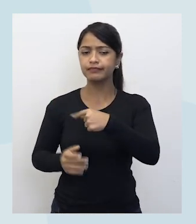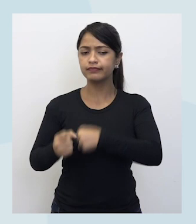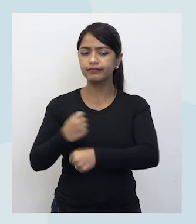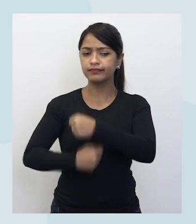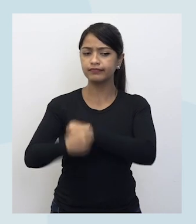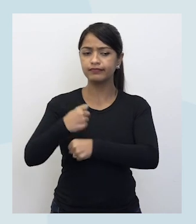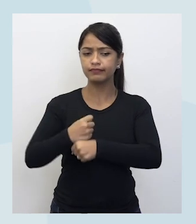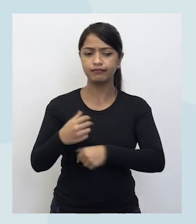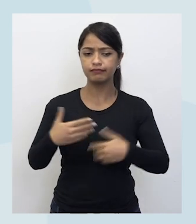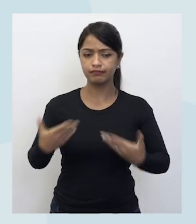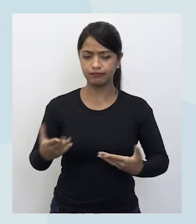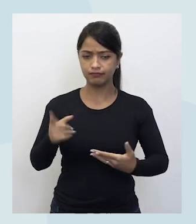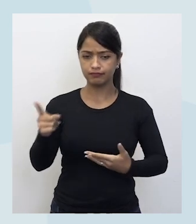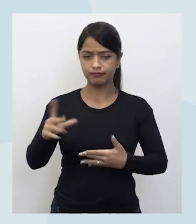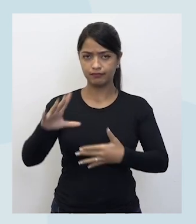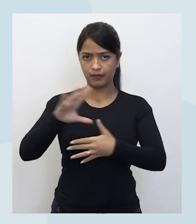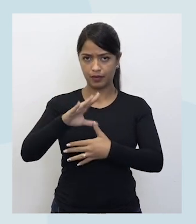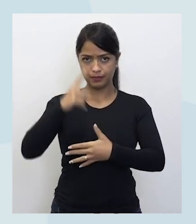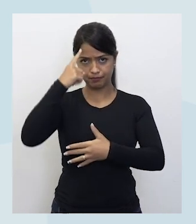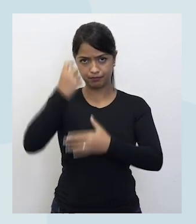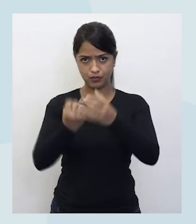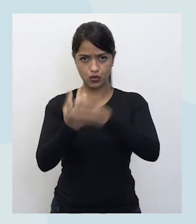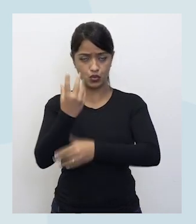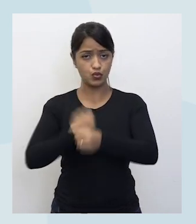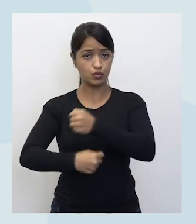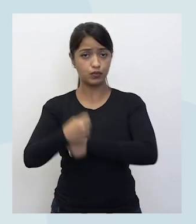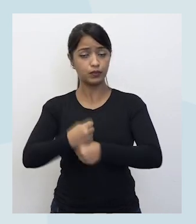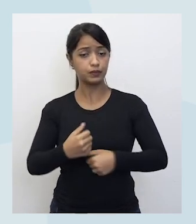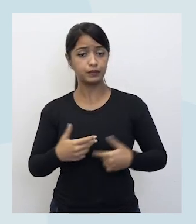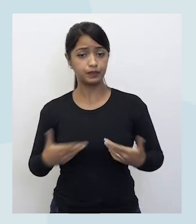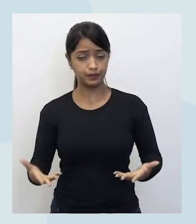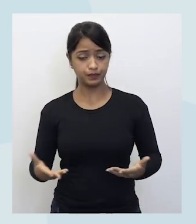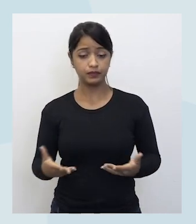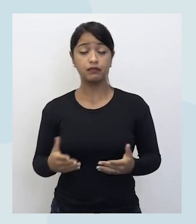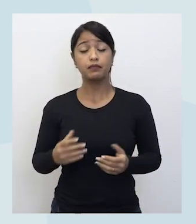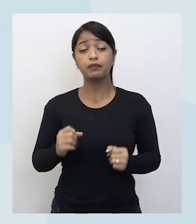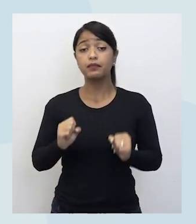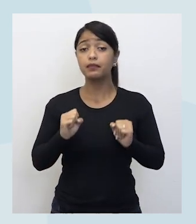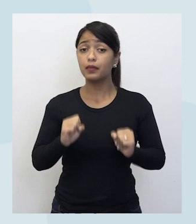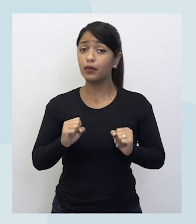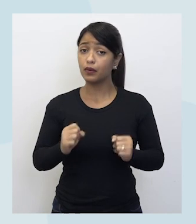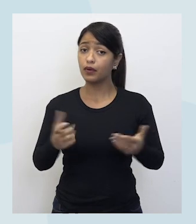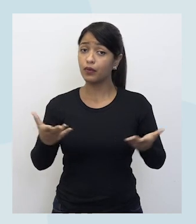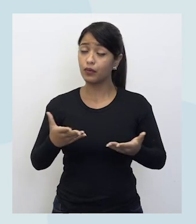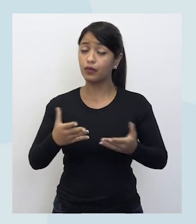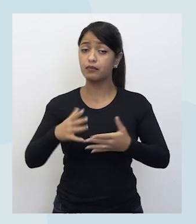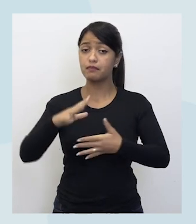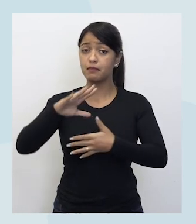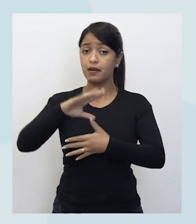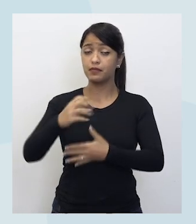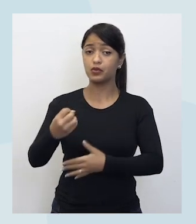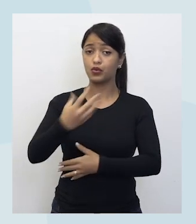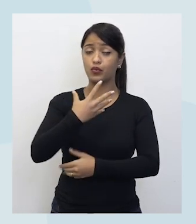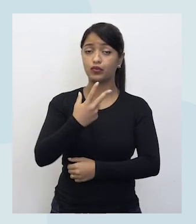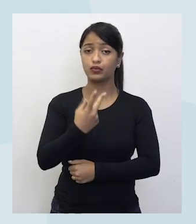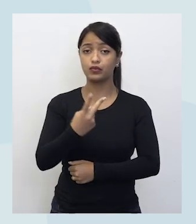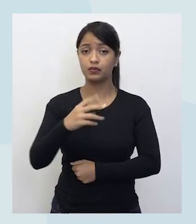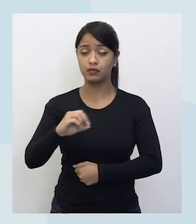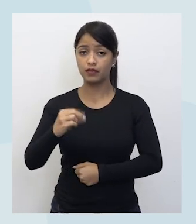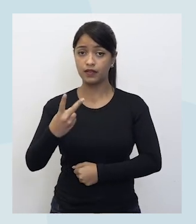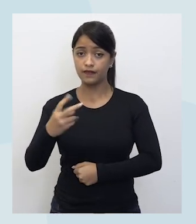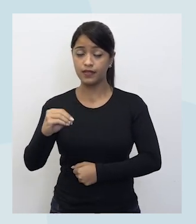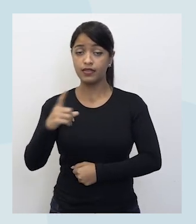em que o mapa foi elaborado. Pode ser, provavelmente, que agora o mapa de 2020 nós tenhamos aí uma